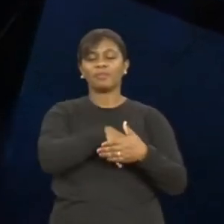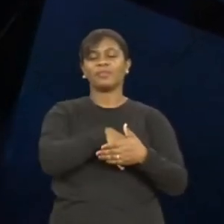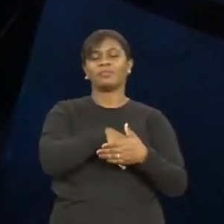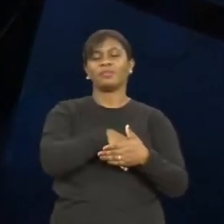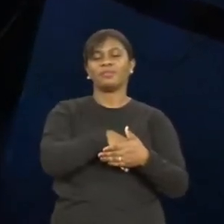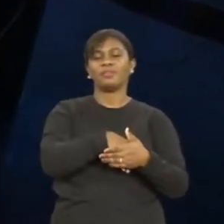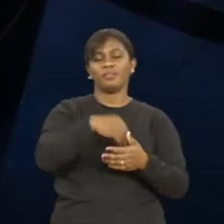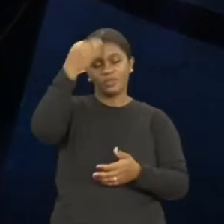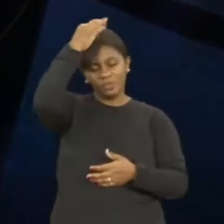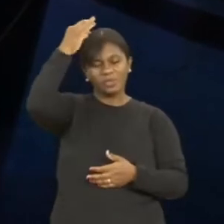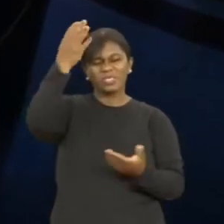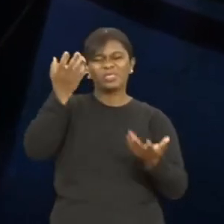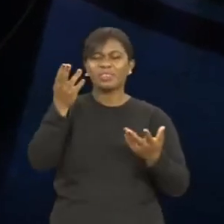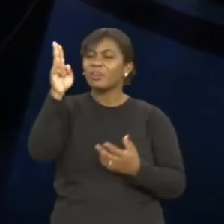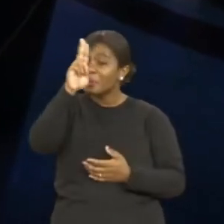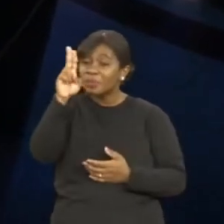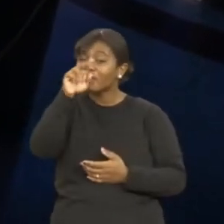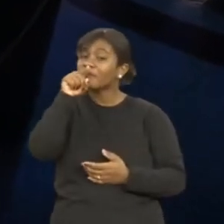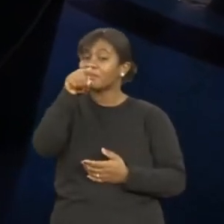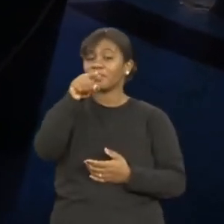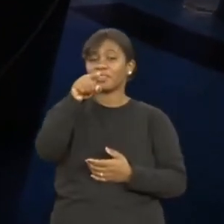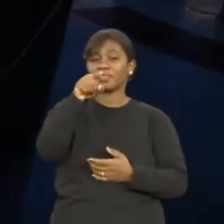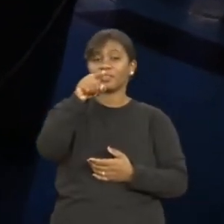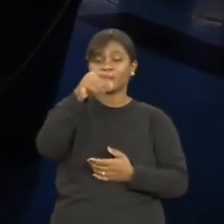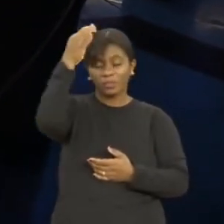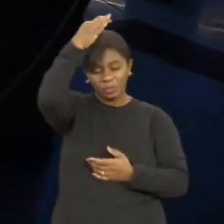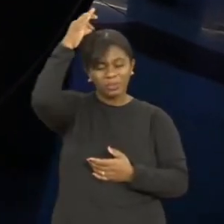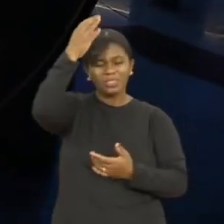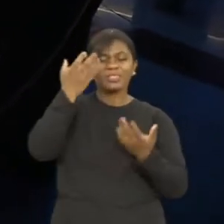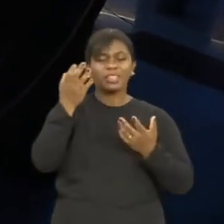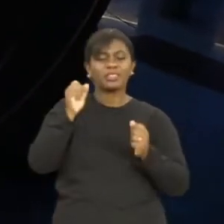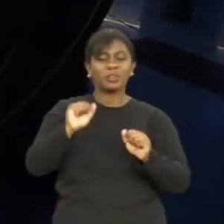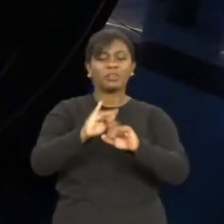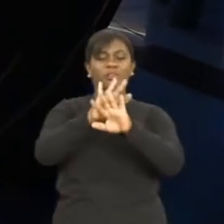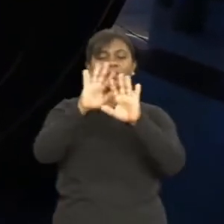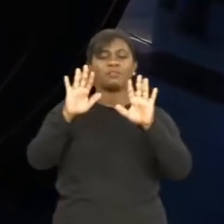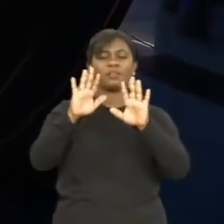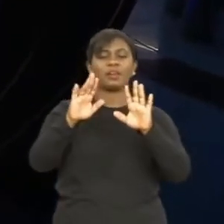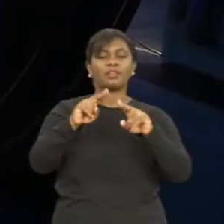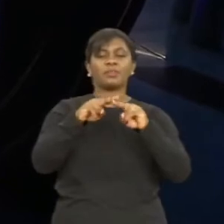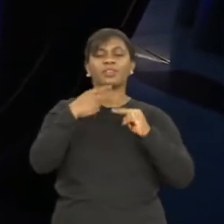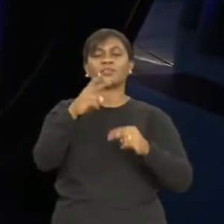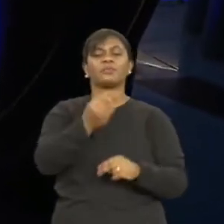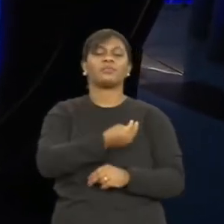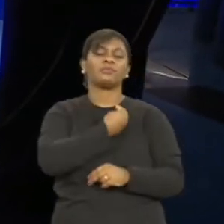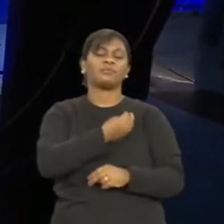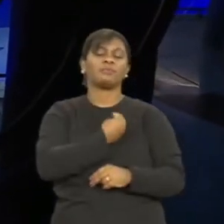Ele quer usar você. Ele quer ser glorificado através de você.